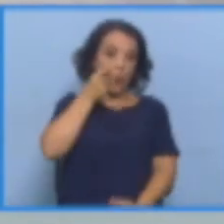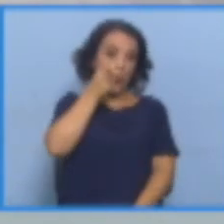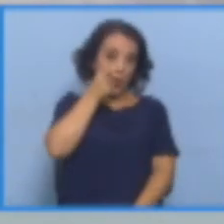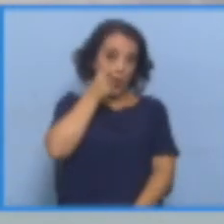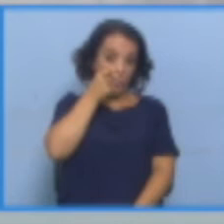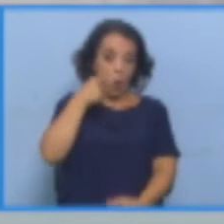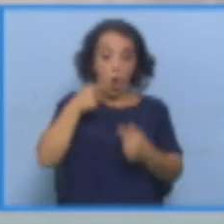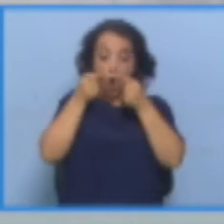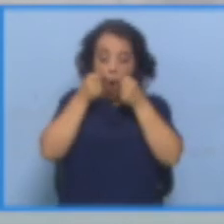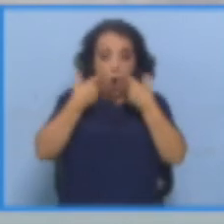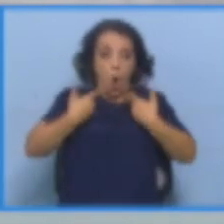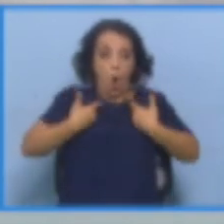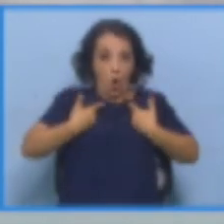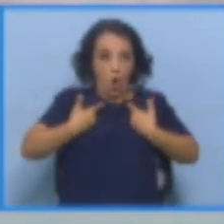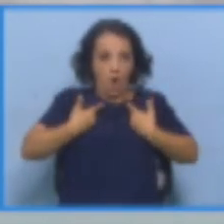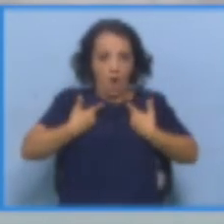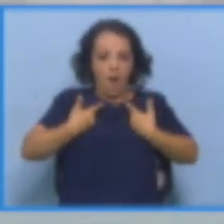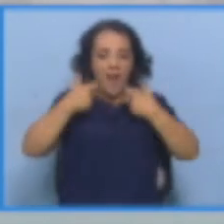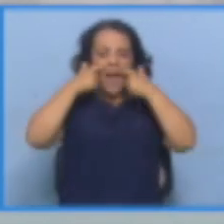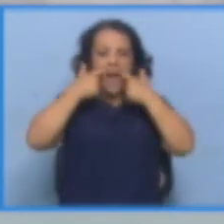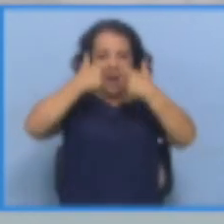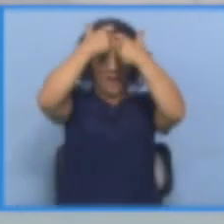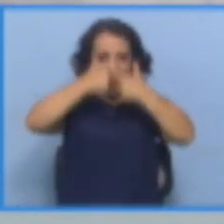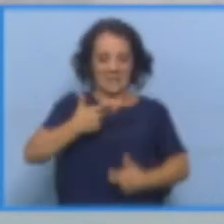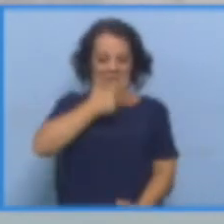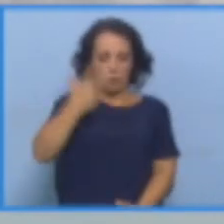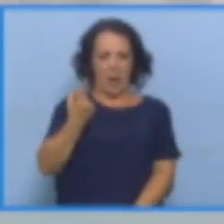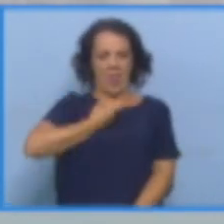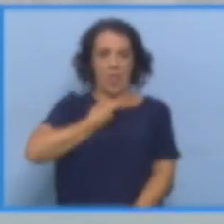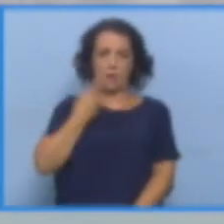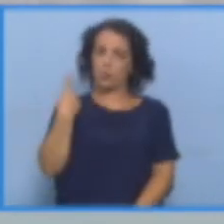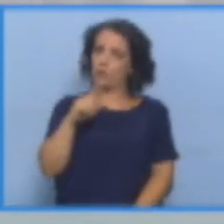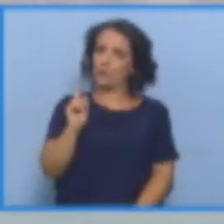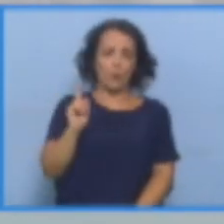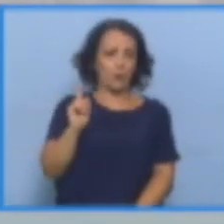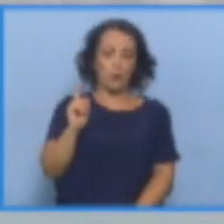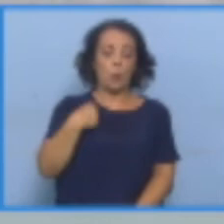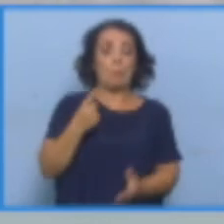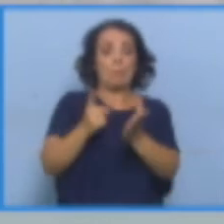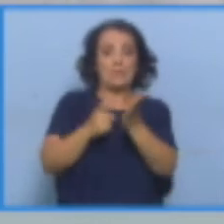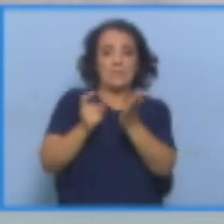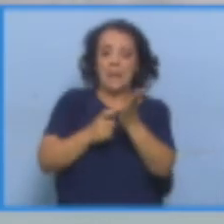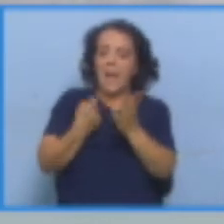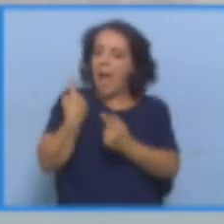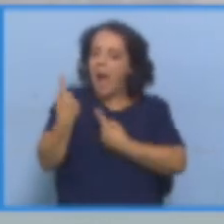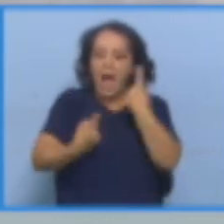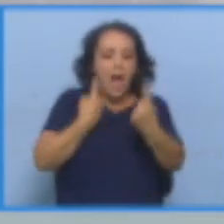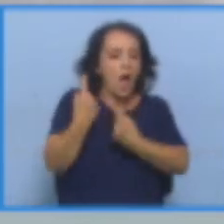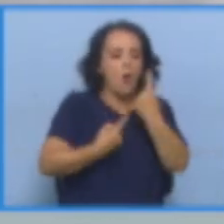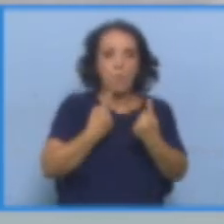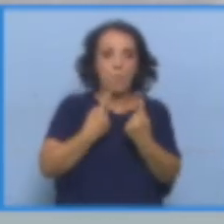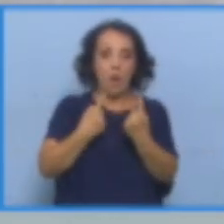masculino, não possuo em mim a plenitude da humanidade. Preciso que essa plenitude seja complementada, não é? Preciso que, para